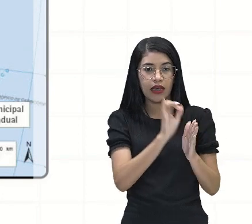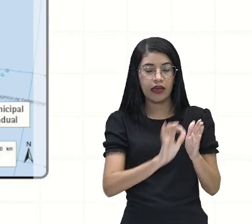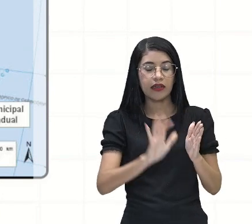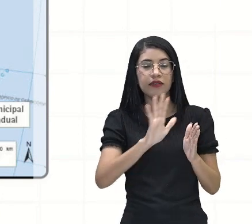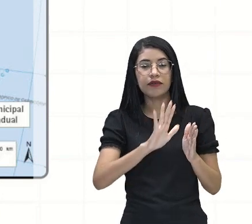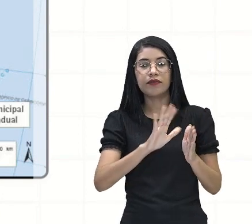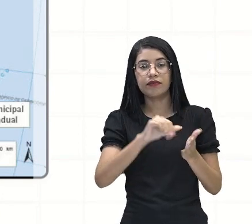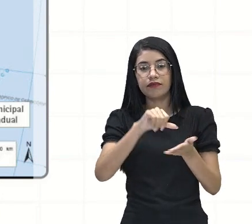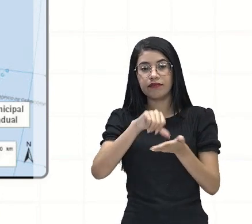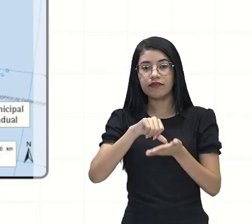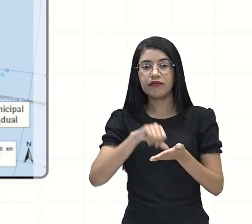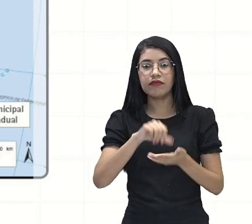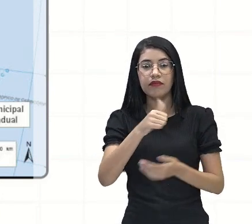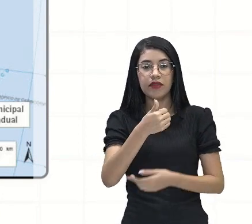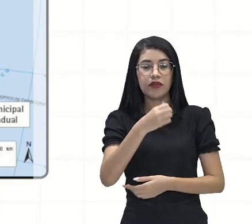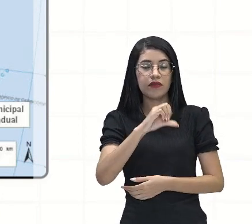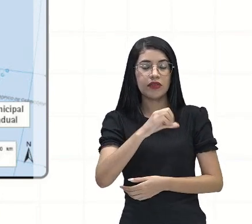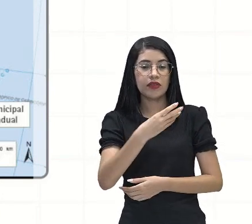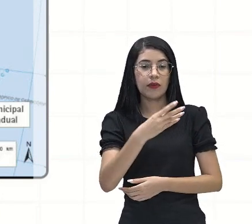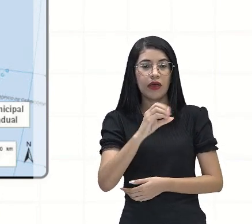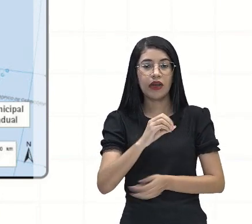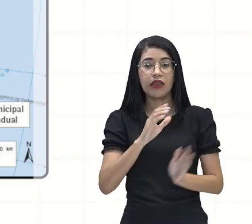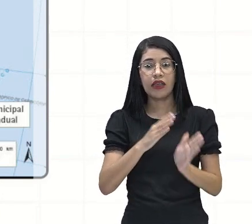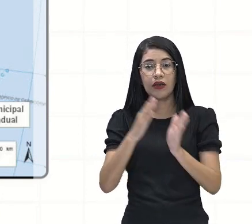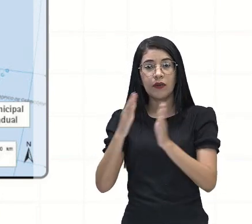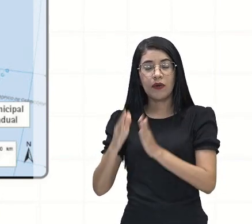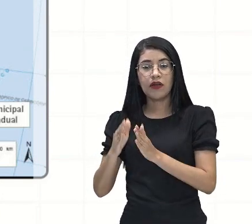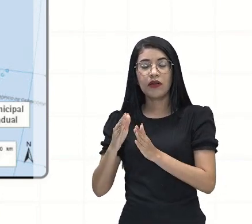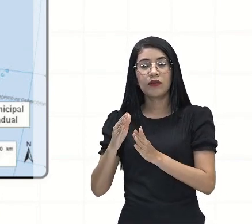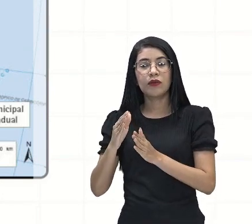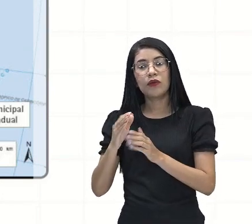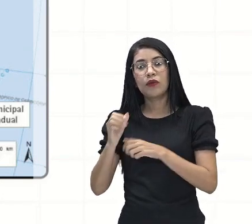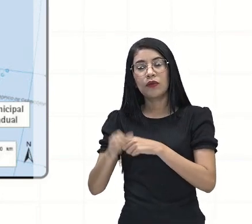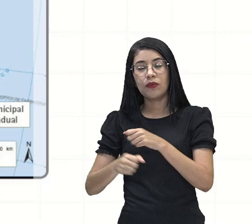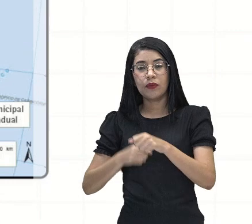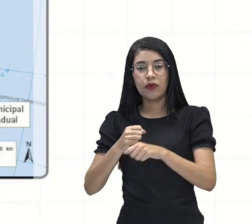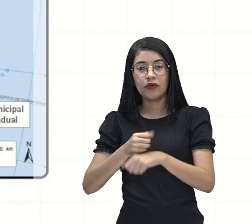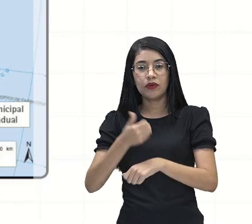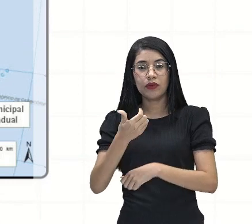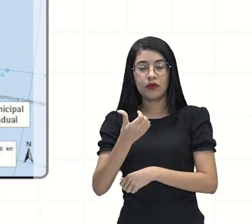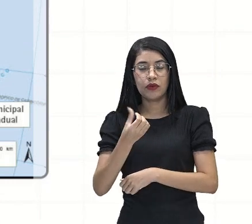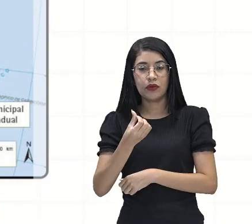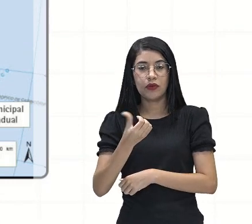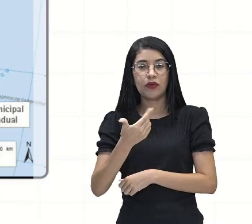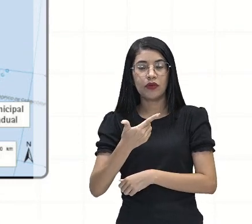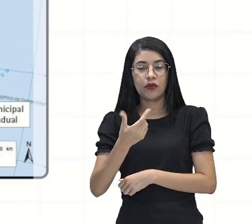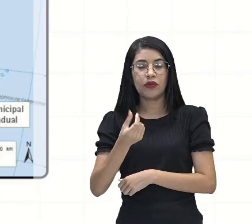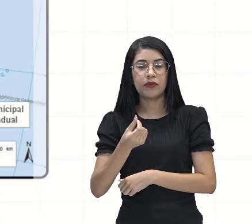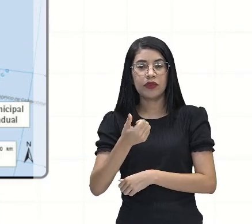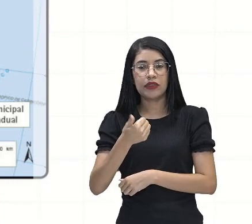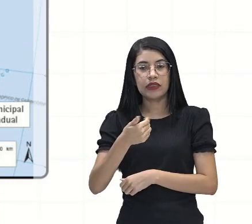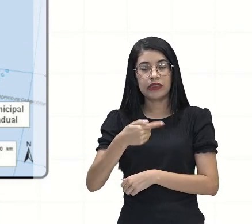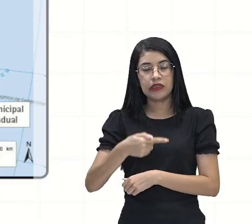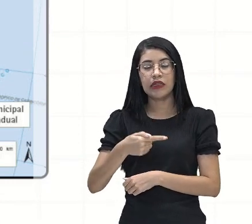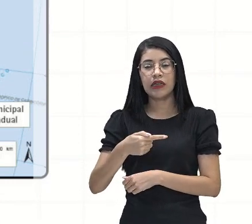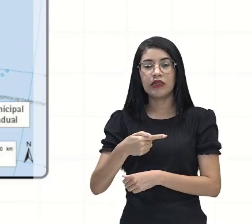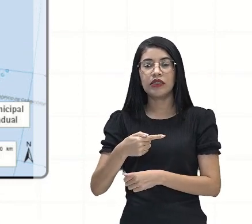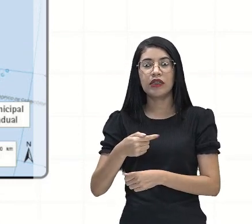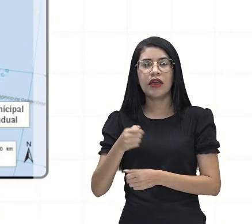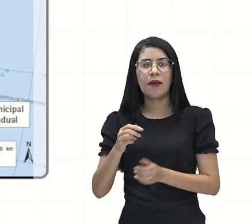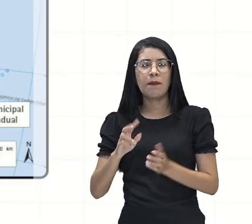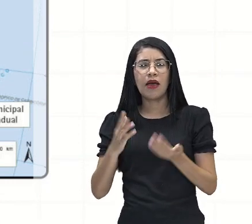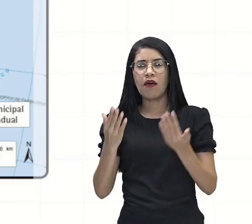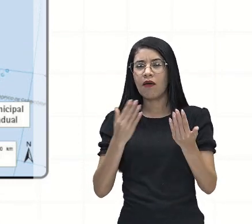de 1940 e depois o ano o mapa do ano de 2017 que ele vai é pra gente